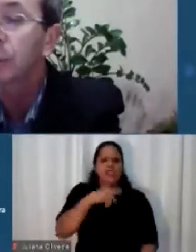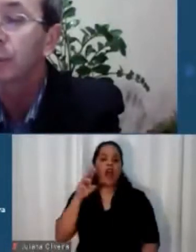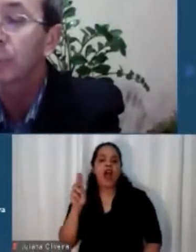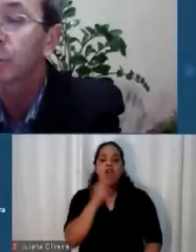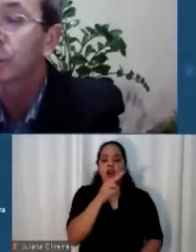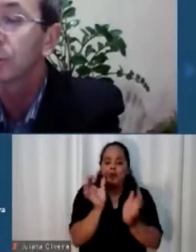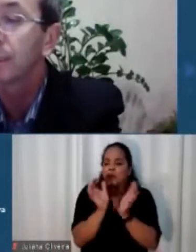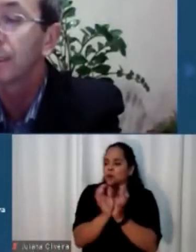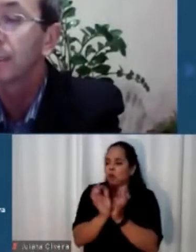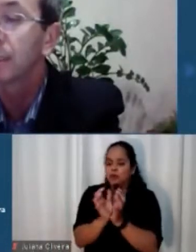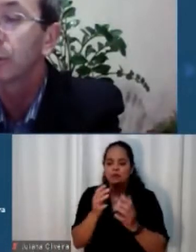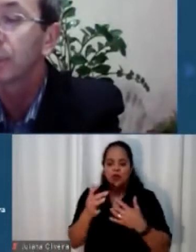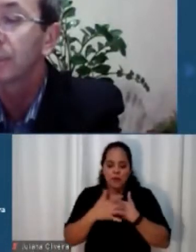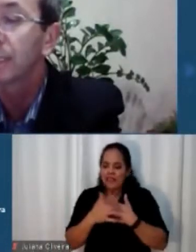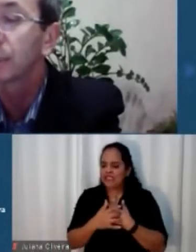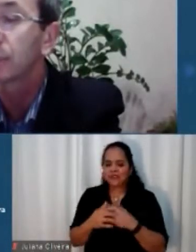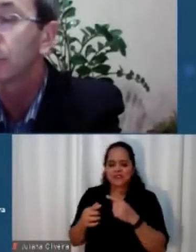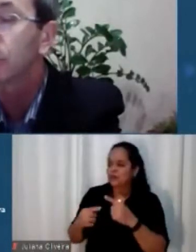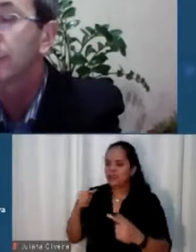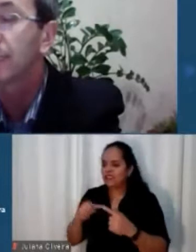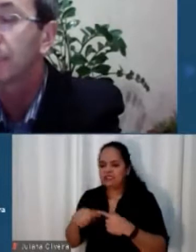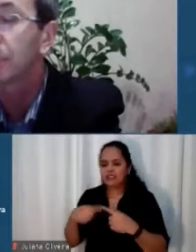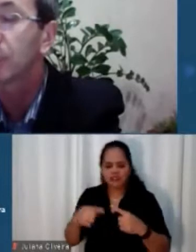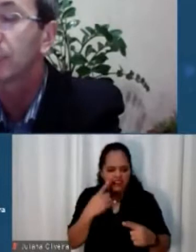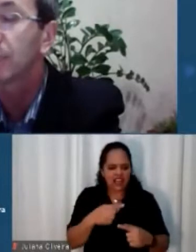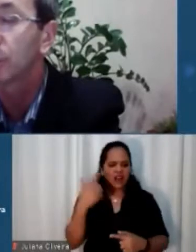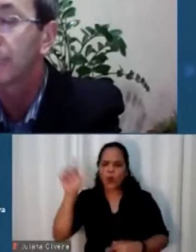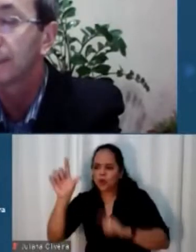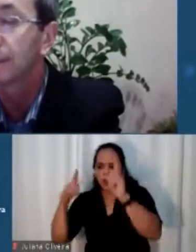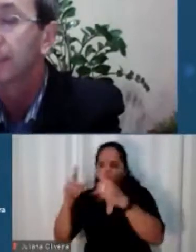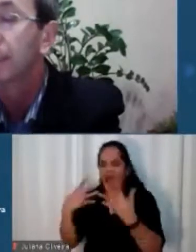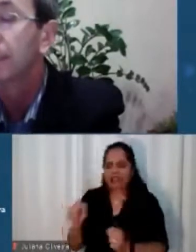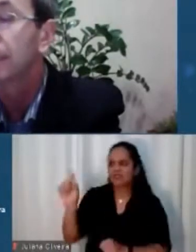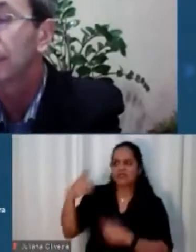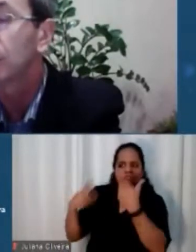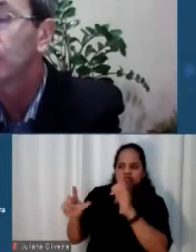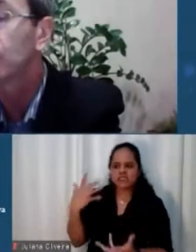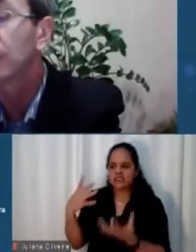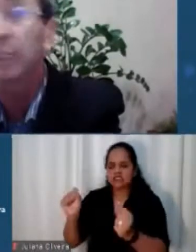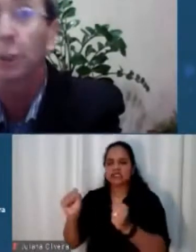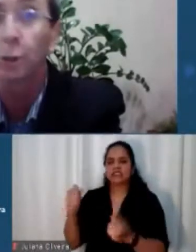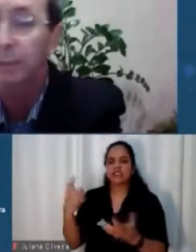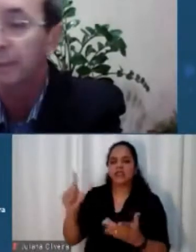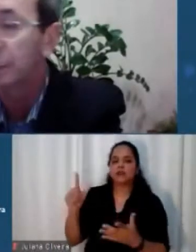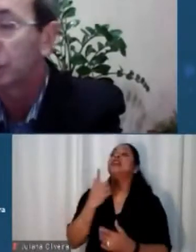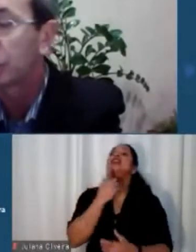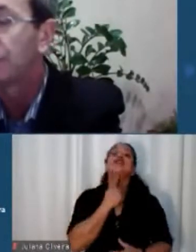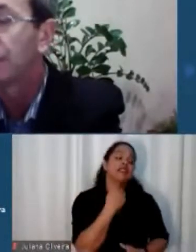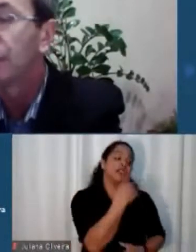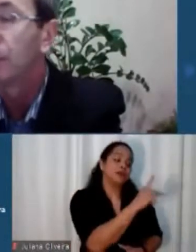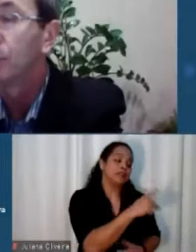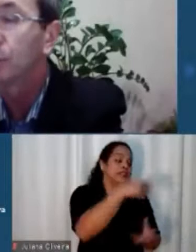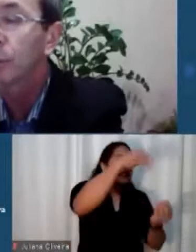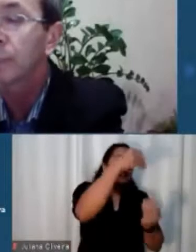acordo em relação à utilização das opções terapêuticas mencionadas, seguindo o desejo do paciente. O senhor